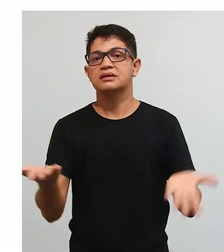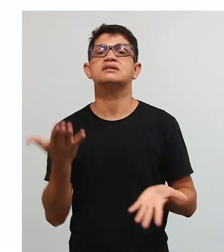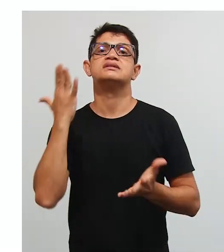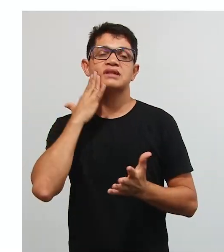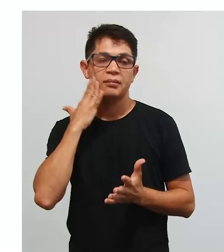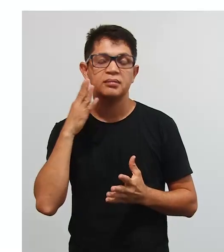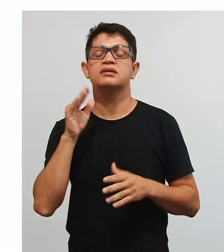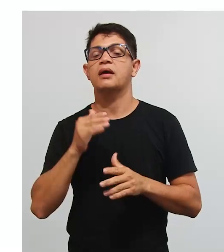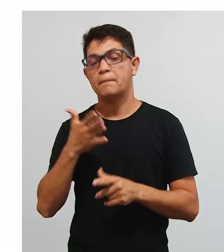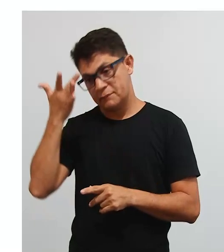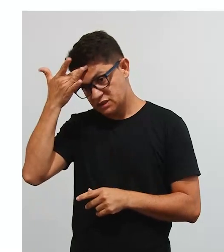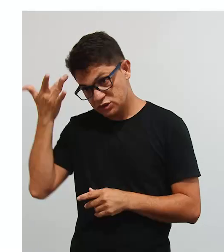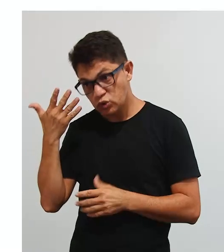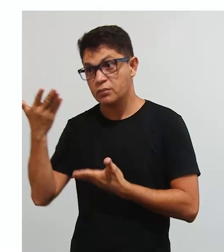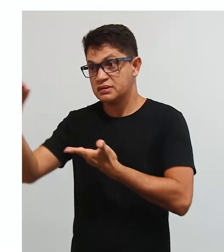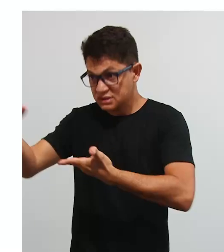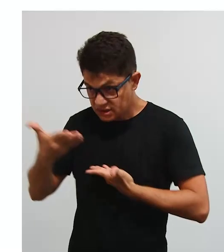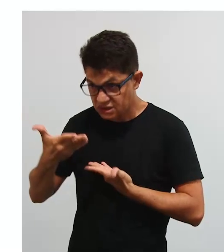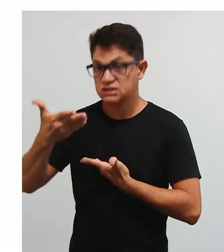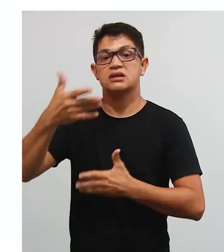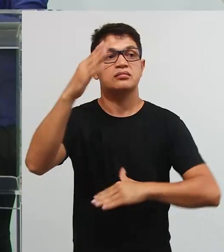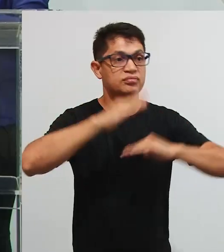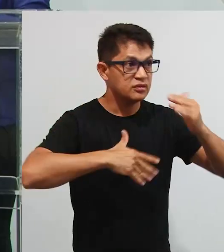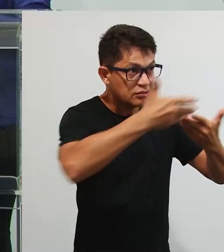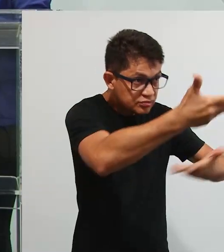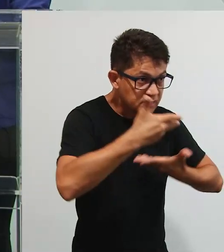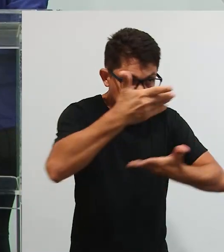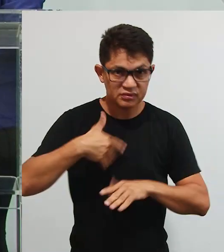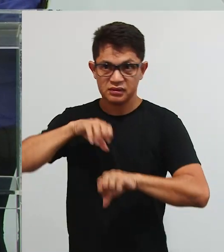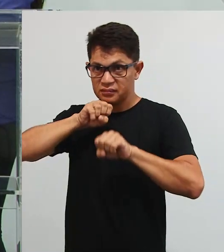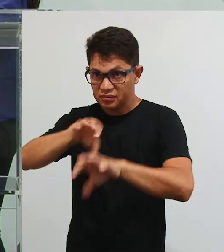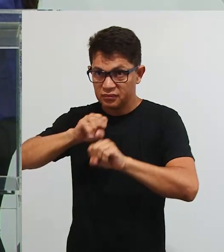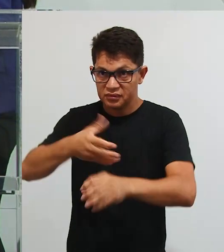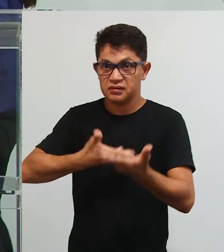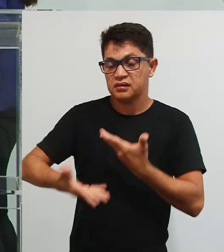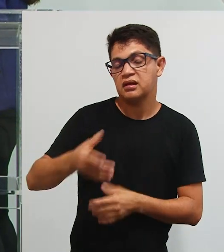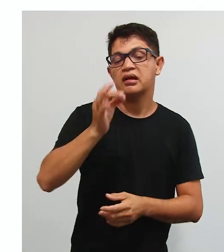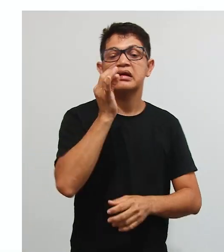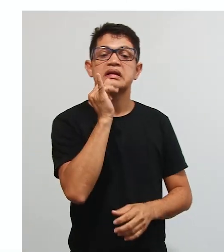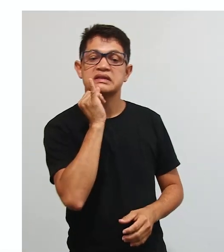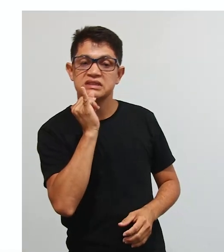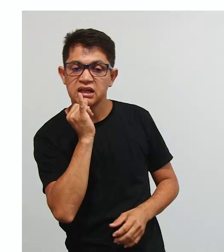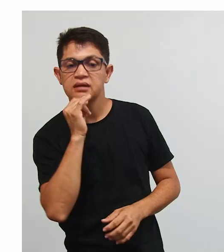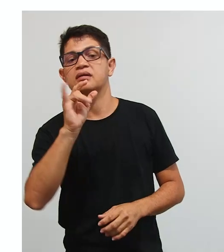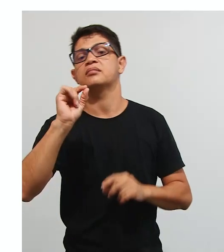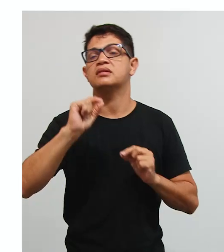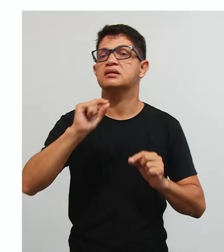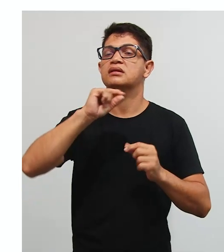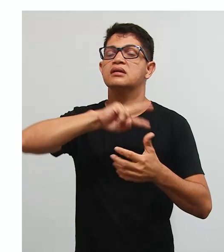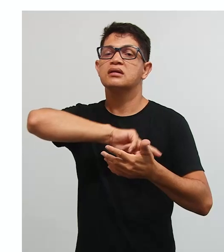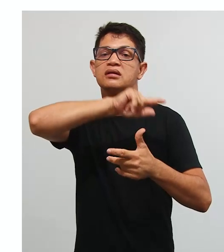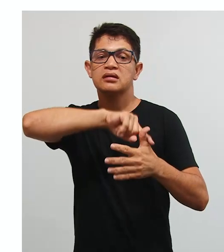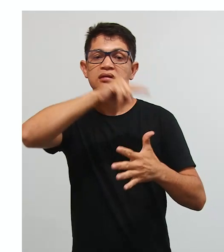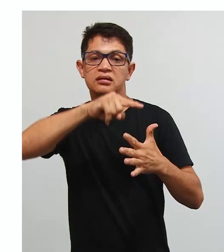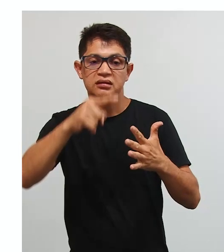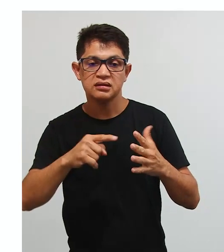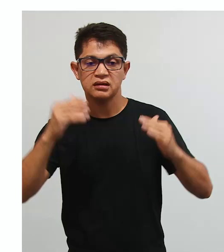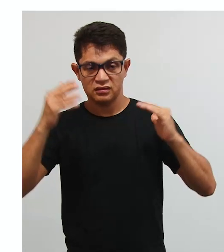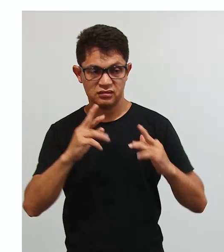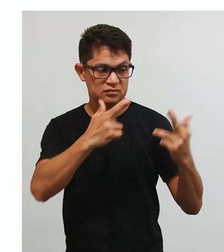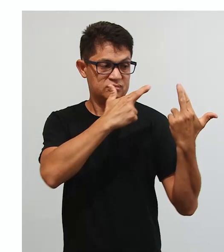diversas modalidades, não é mesmo? Então, nós percebemos aqui, por exemplo, que nós